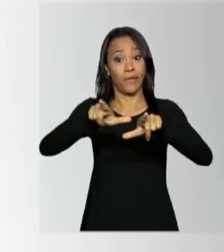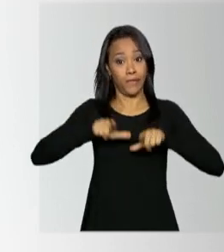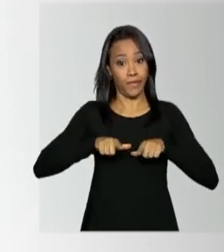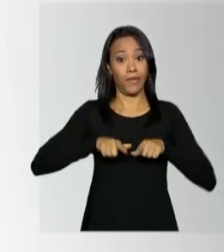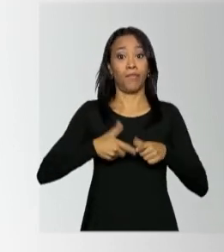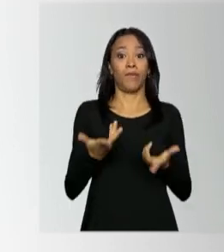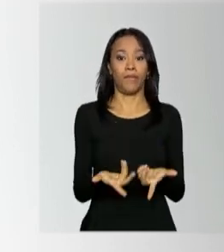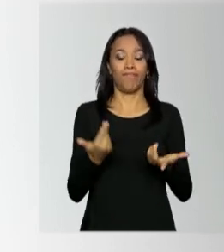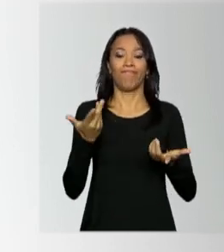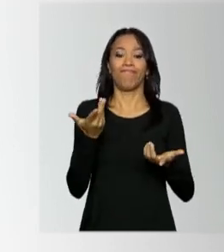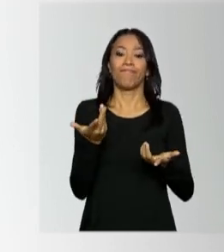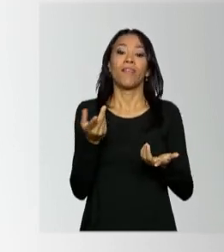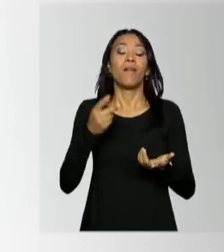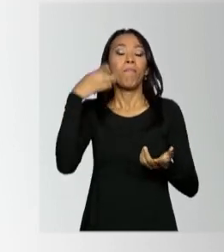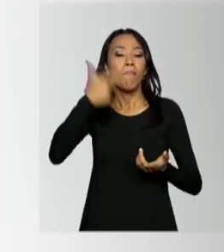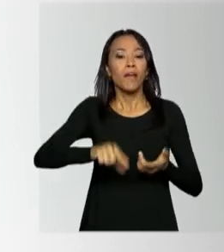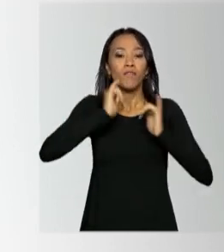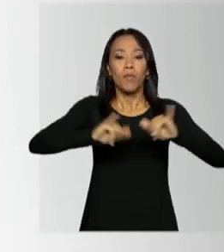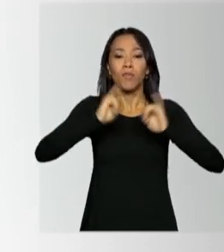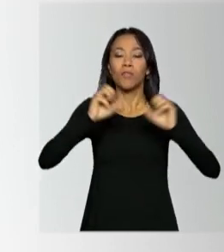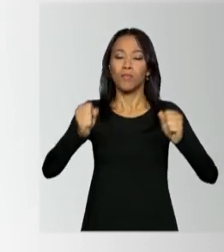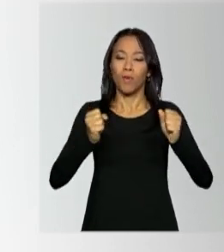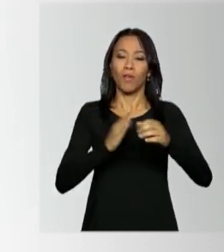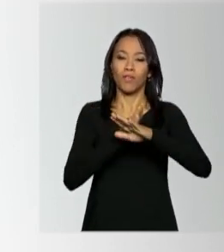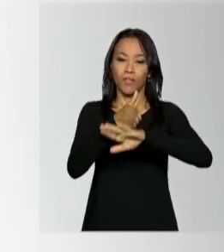histórico escolar. Saiba mais em